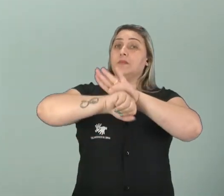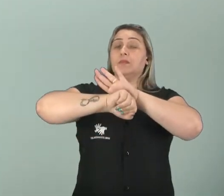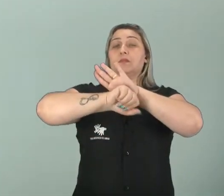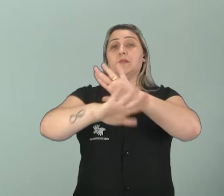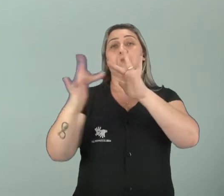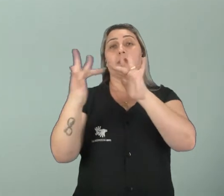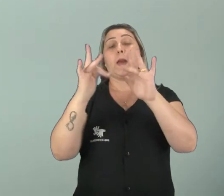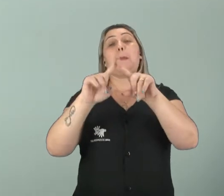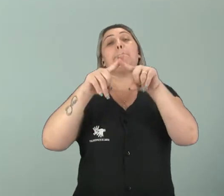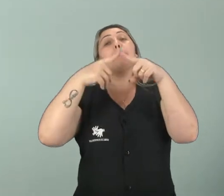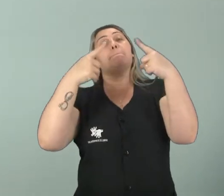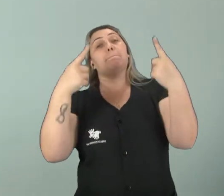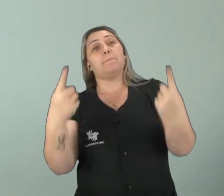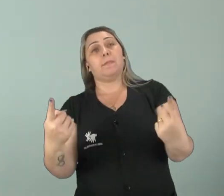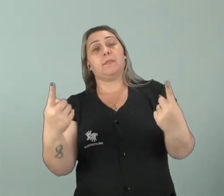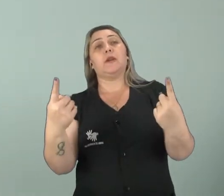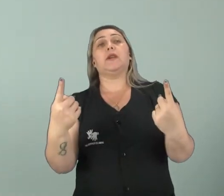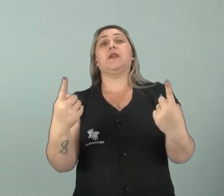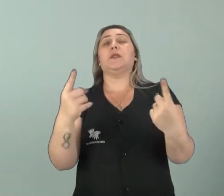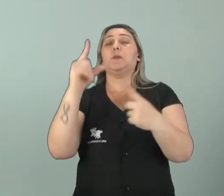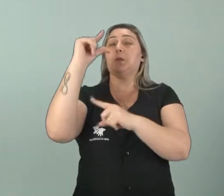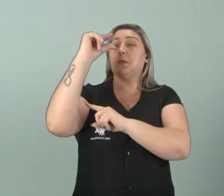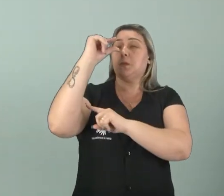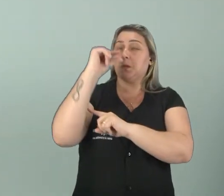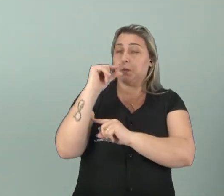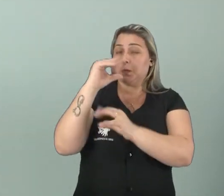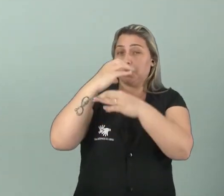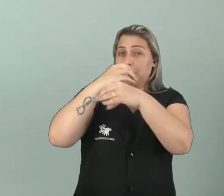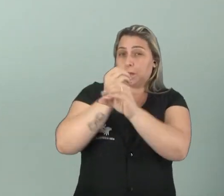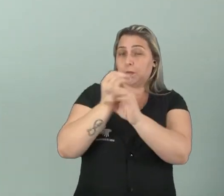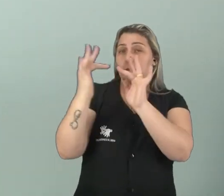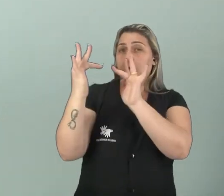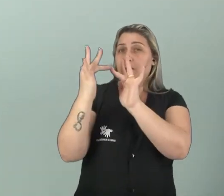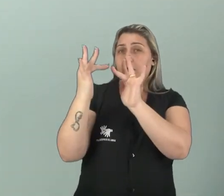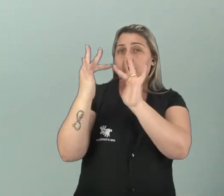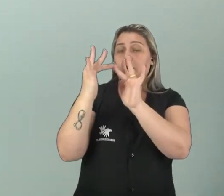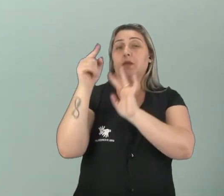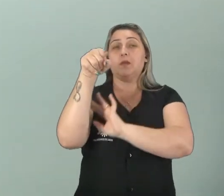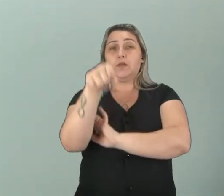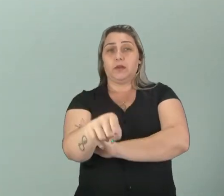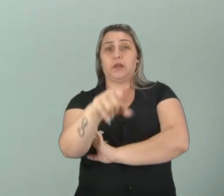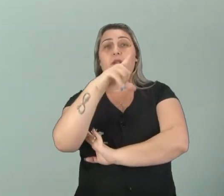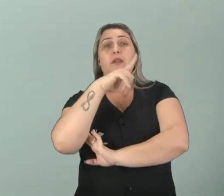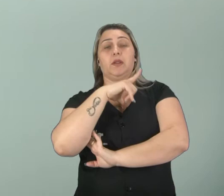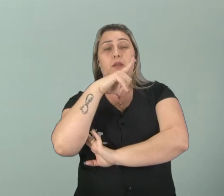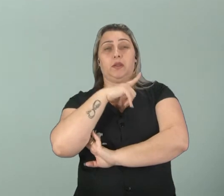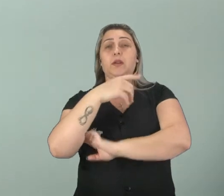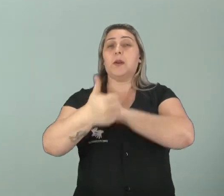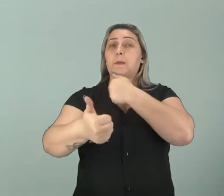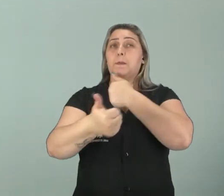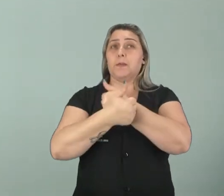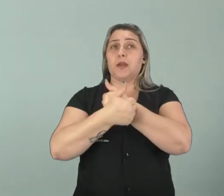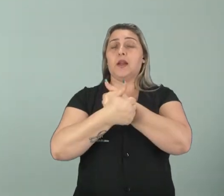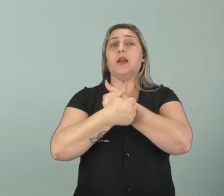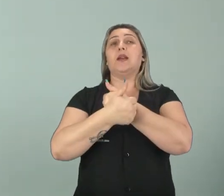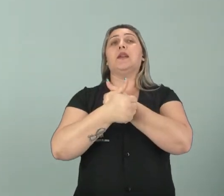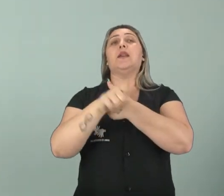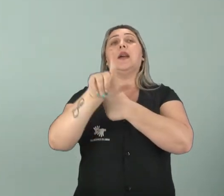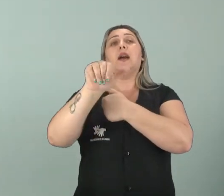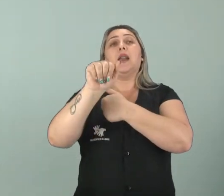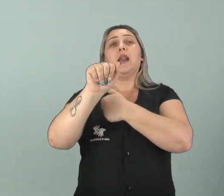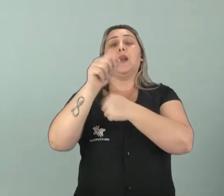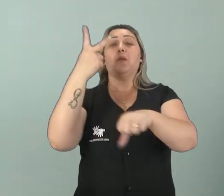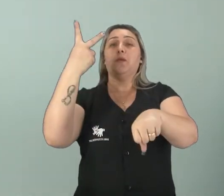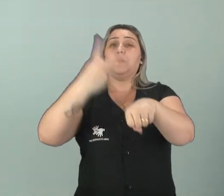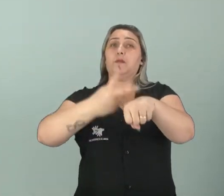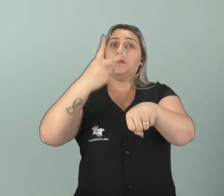estar em contato, mas digamos macroscopicamente que eles estejam em contato, ou seja, você está encostando ali a lã no vidro, como está